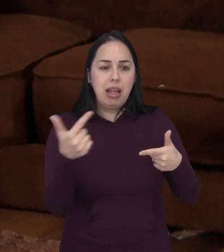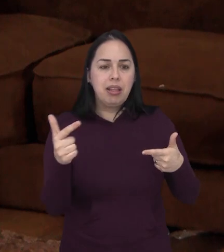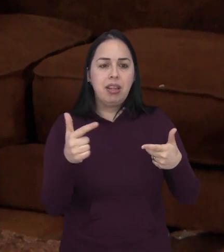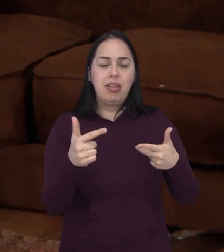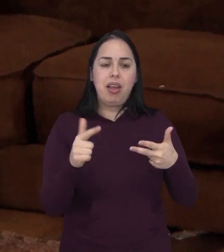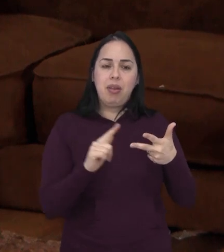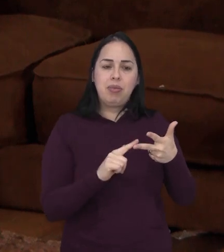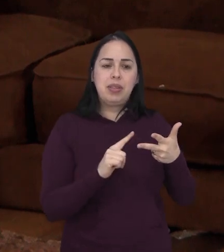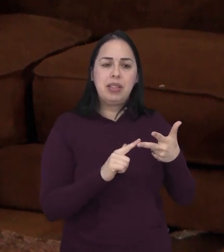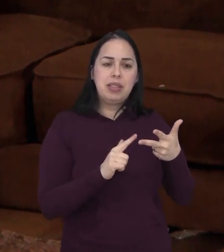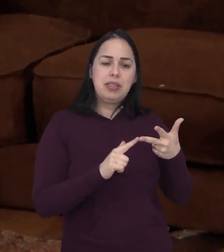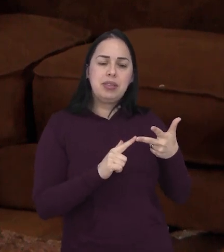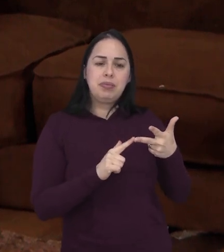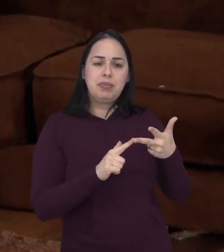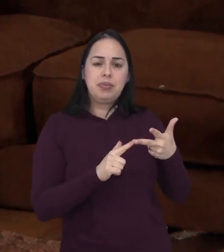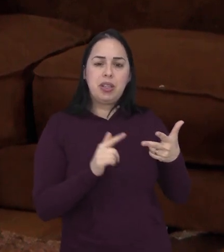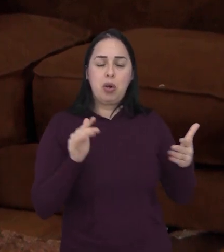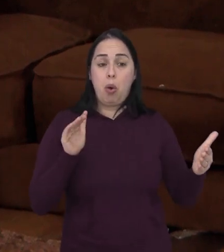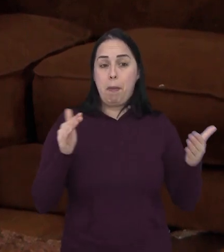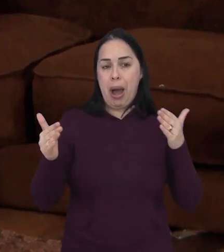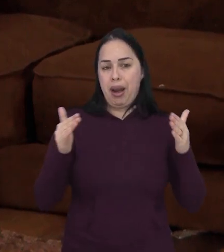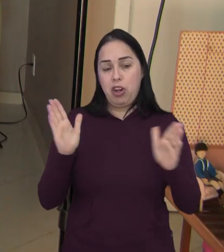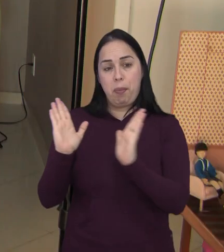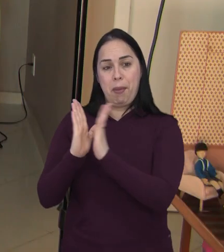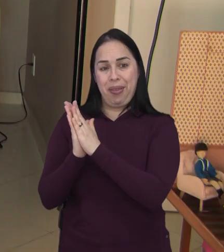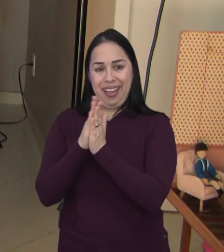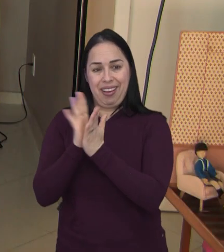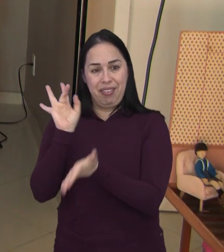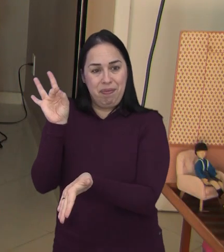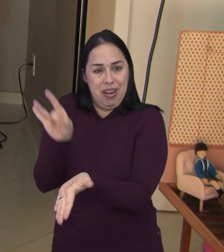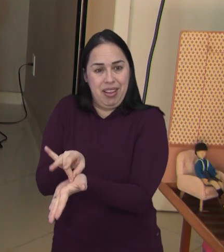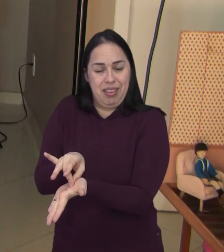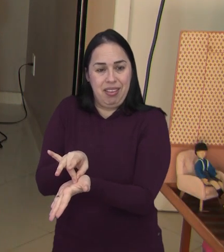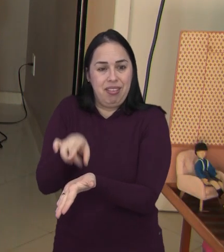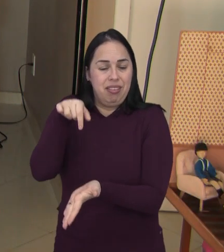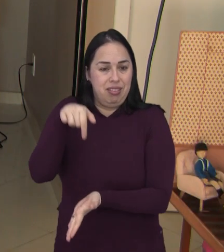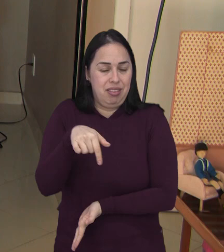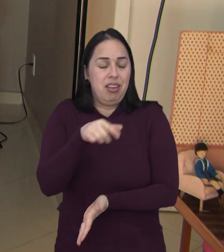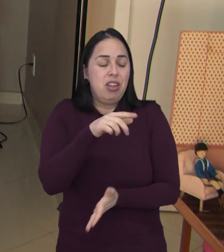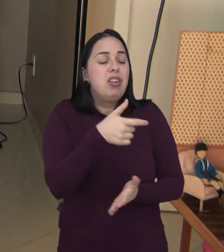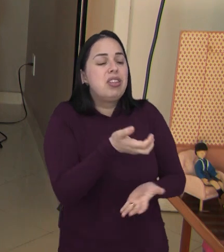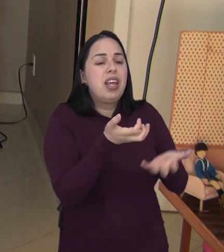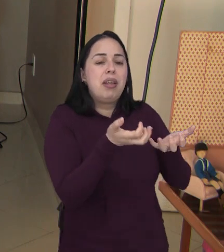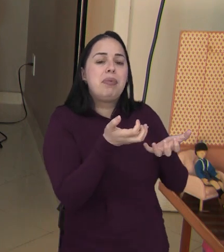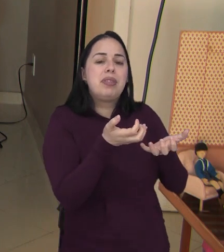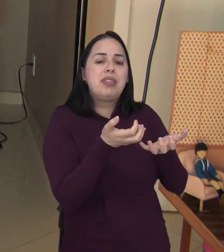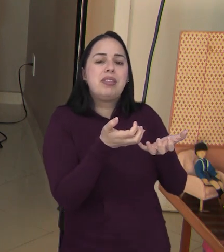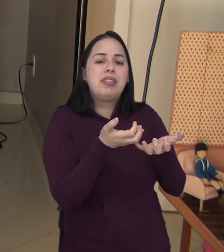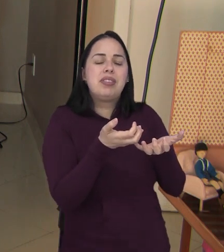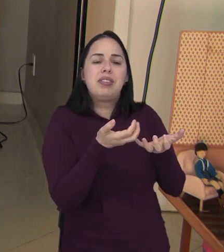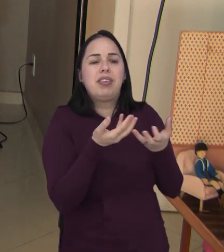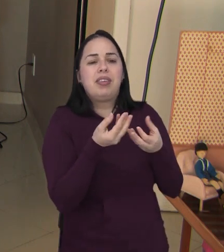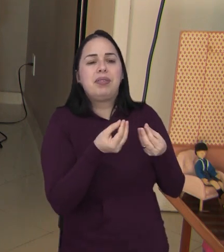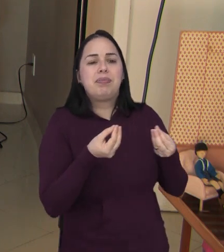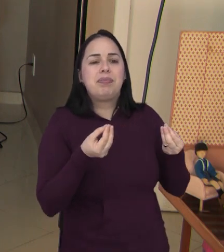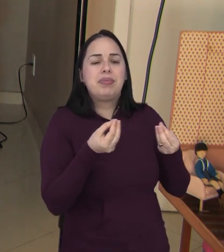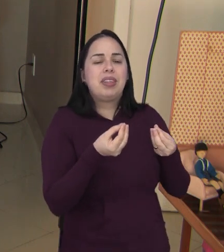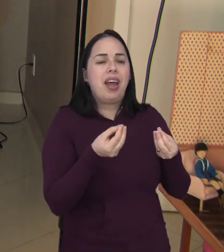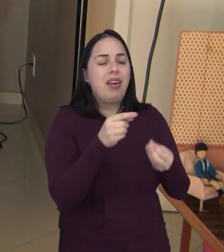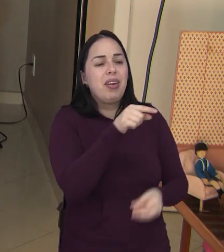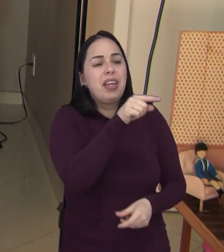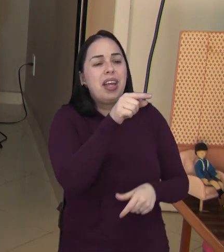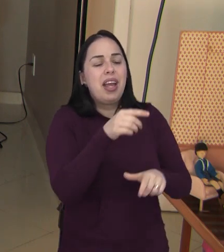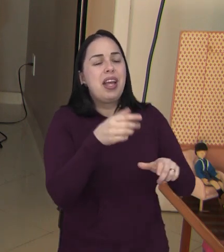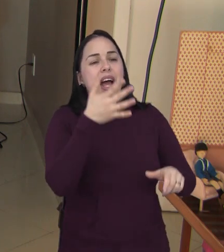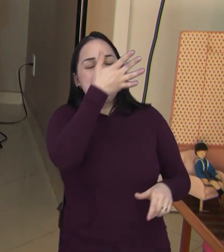eles são menos figurativos do que o boneco poderia ser. Porque a gente quer manter, em grande